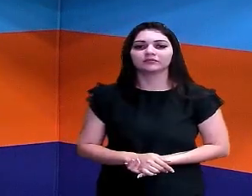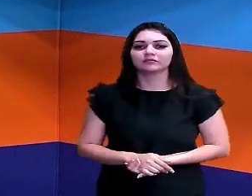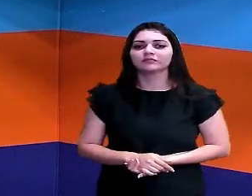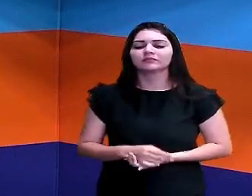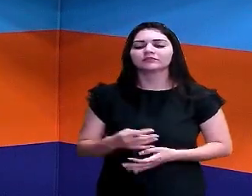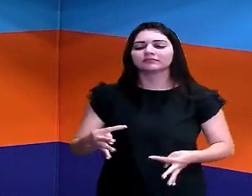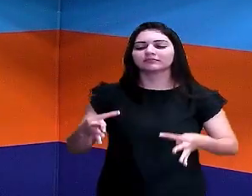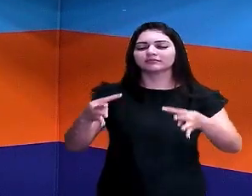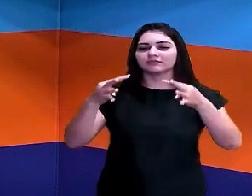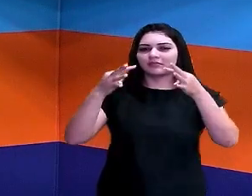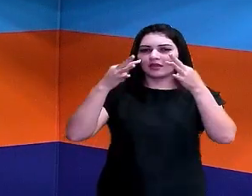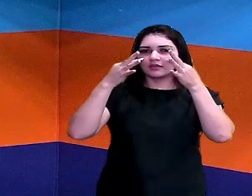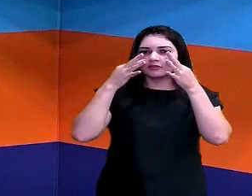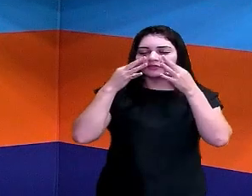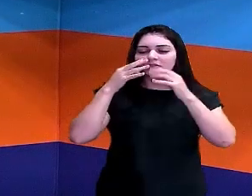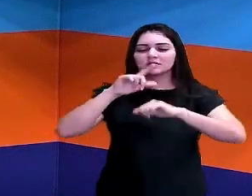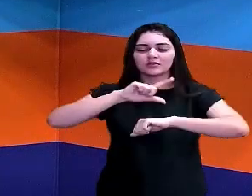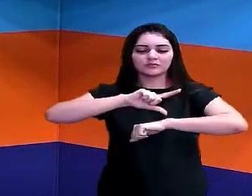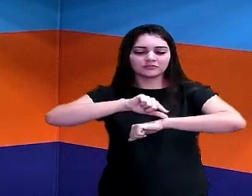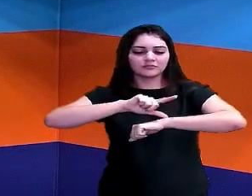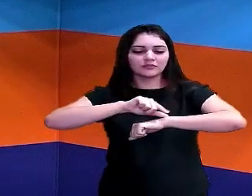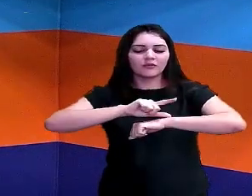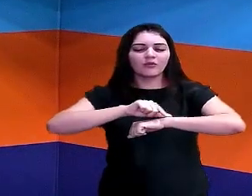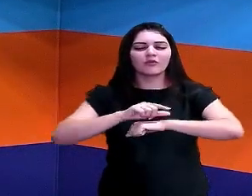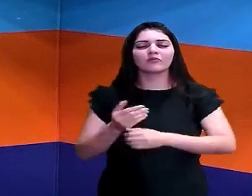Preste atenção aí nos relógios e